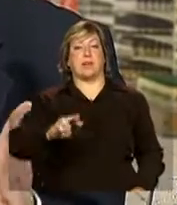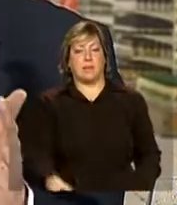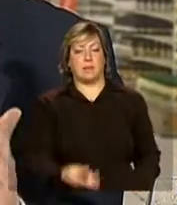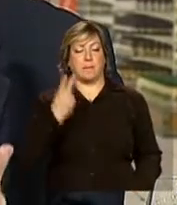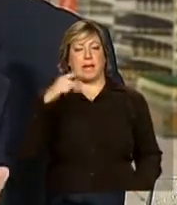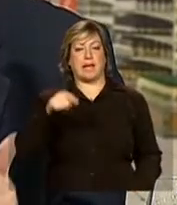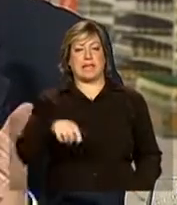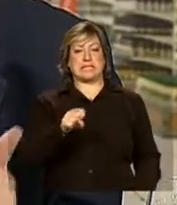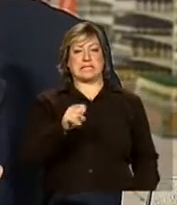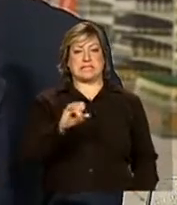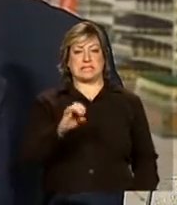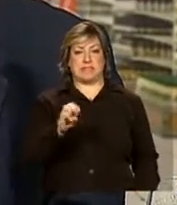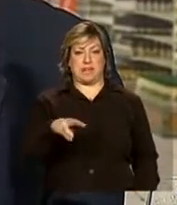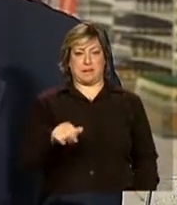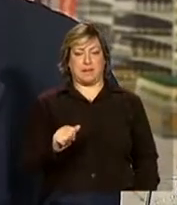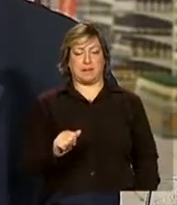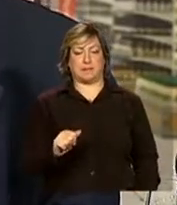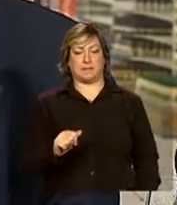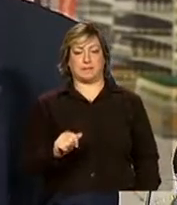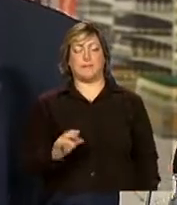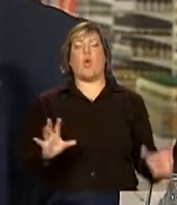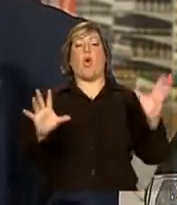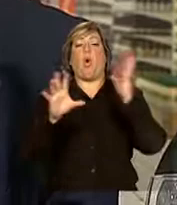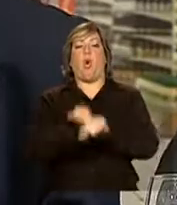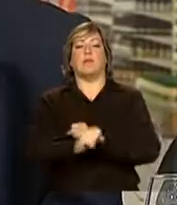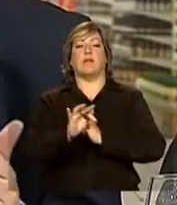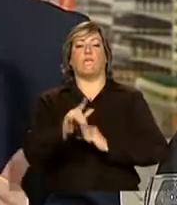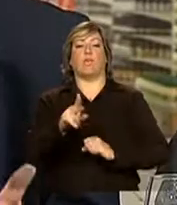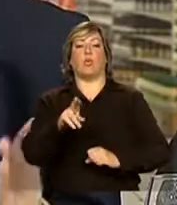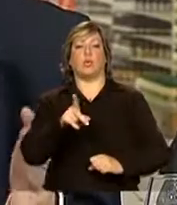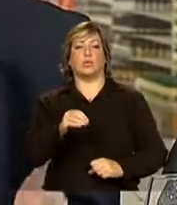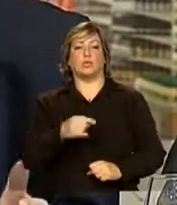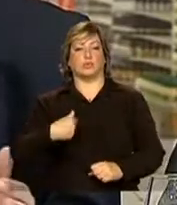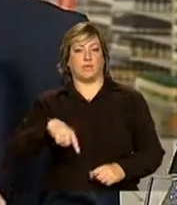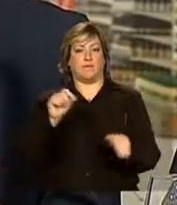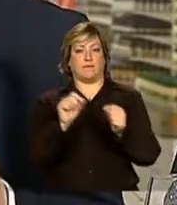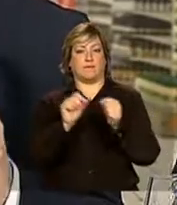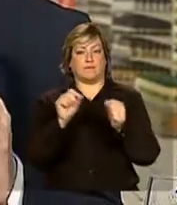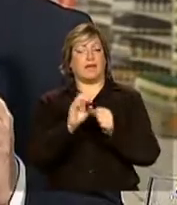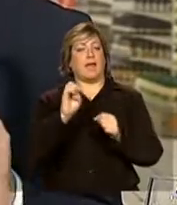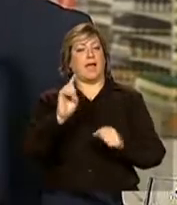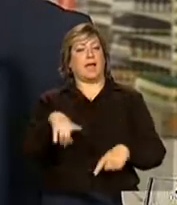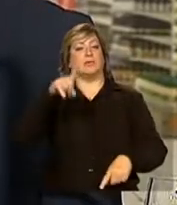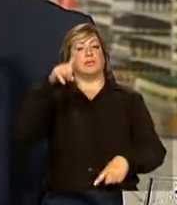sistema. A conta de fluxo que fizemos é absolutamente